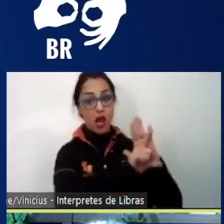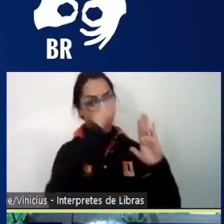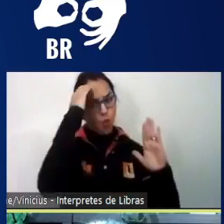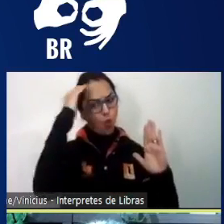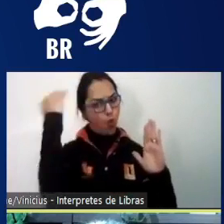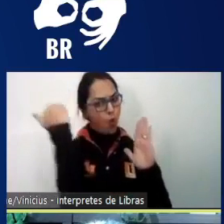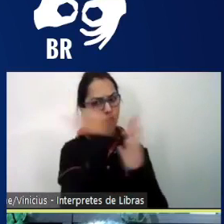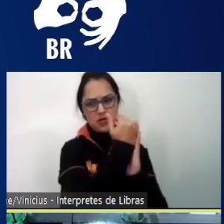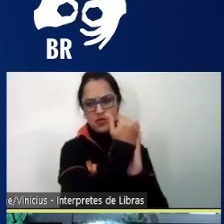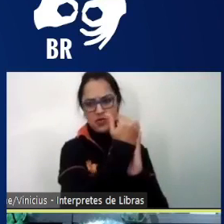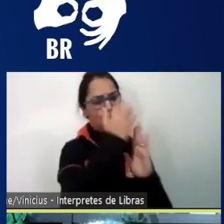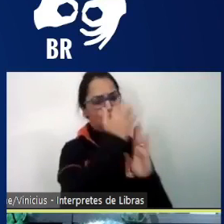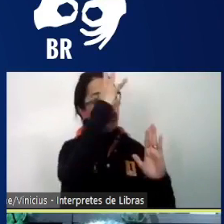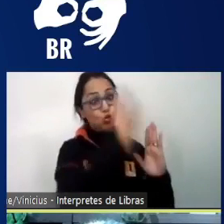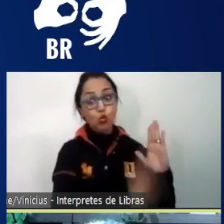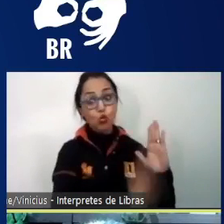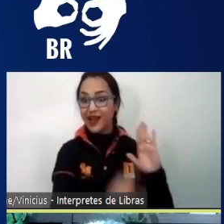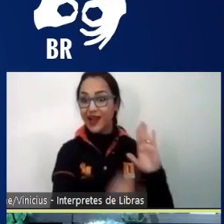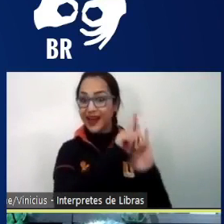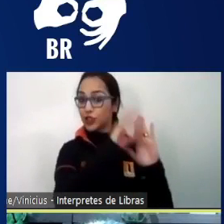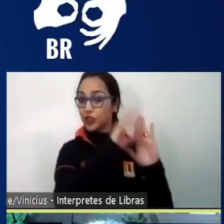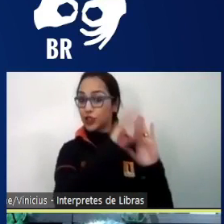Todas as leis.